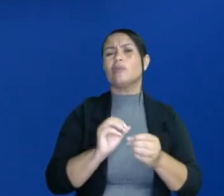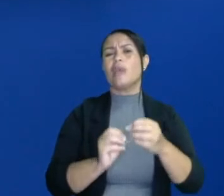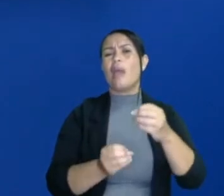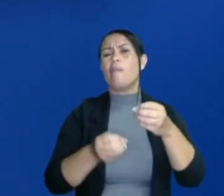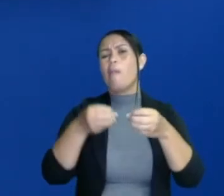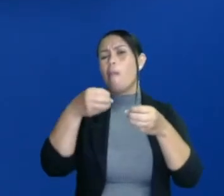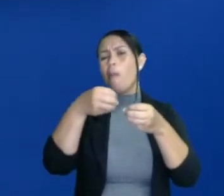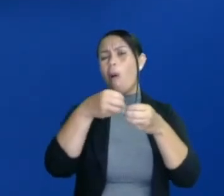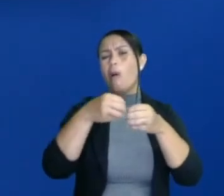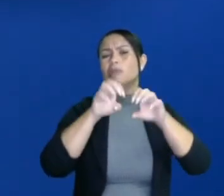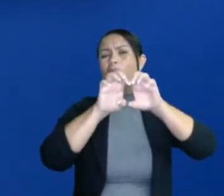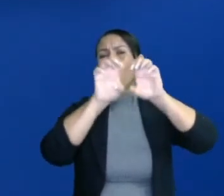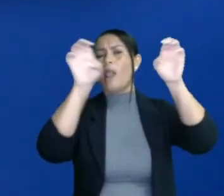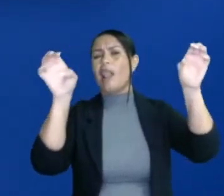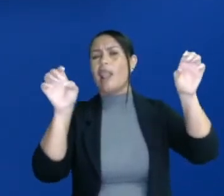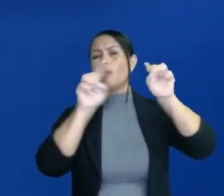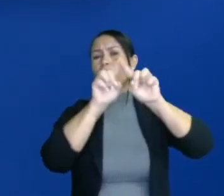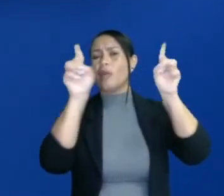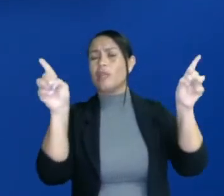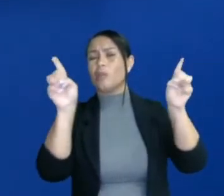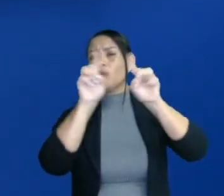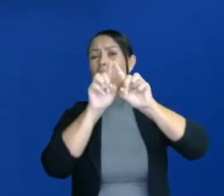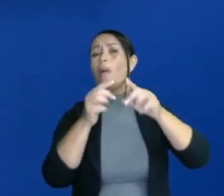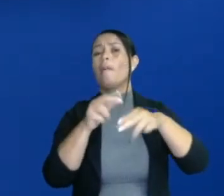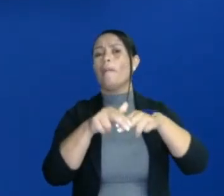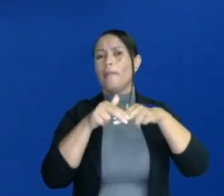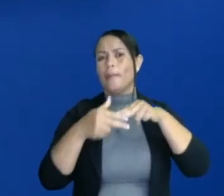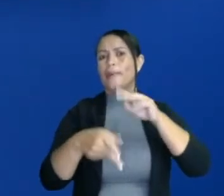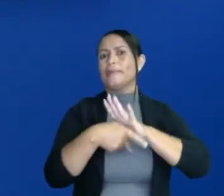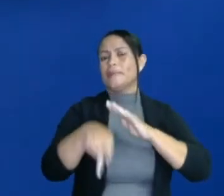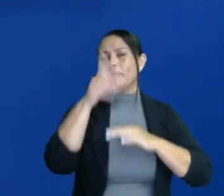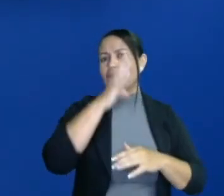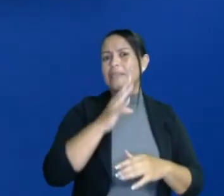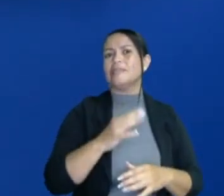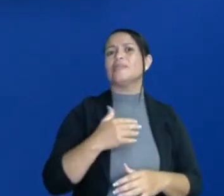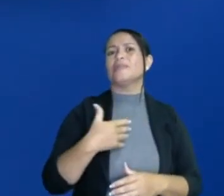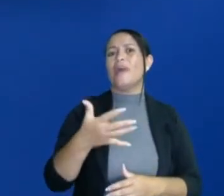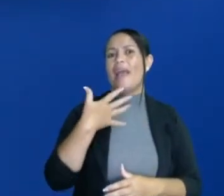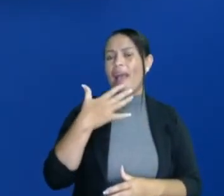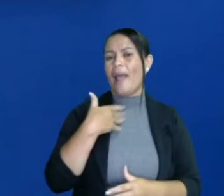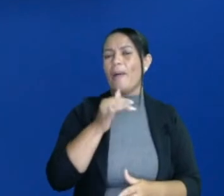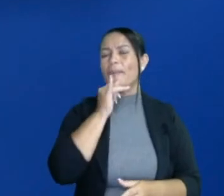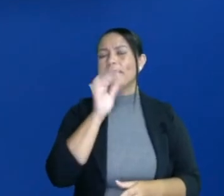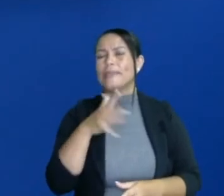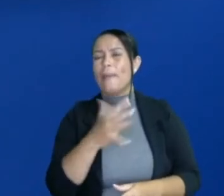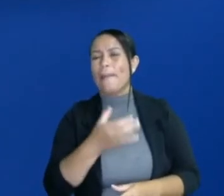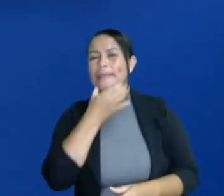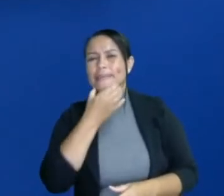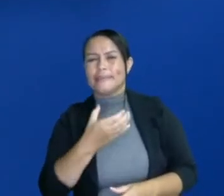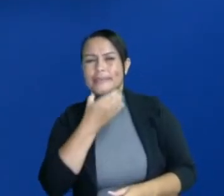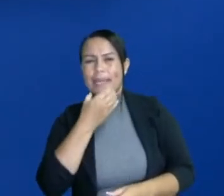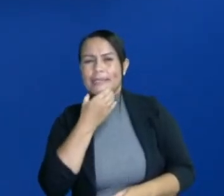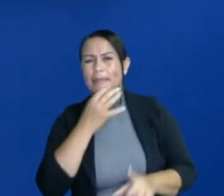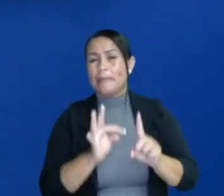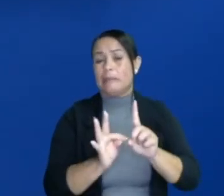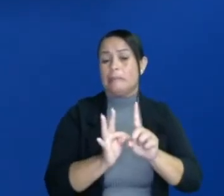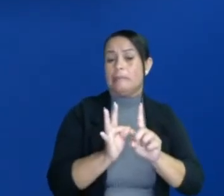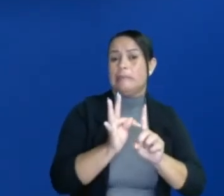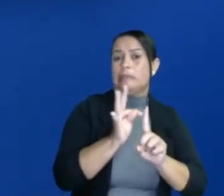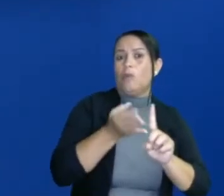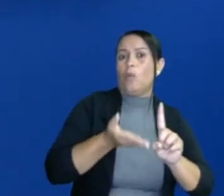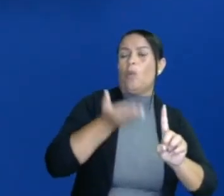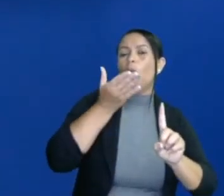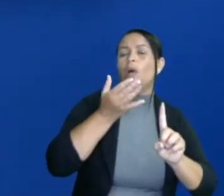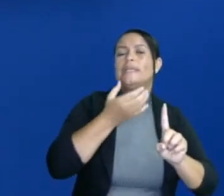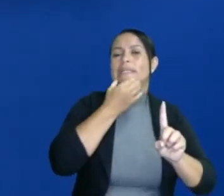zona tropical, por isso as temperaturas do nosso planeta são tão elevadas, sobretudo quando chega o mês de dezembro, para a gente aqui, dezembro, janeiro, fevereiro,